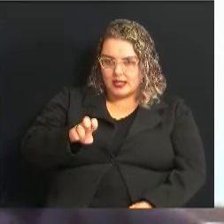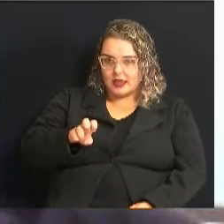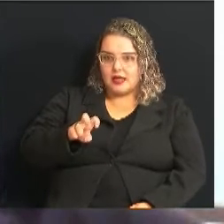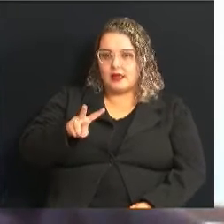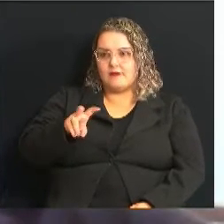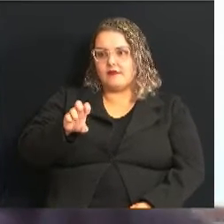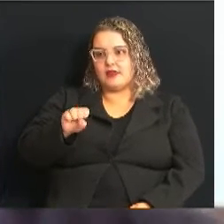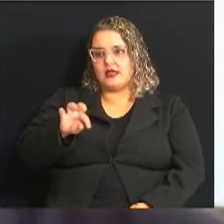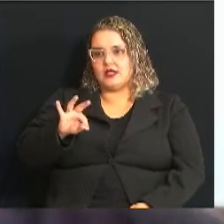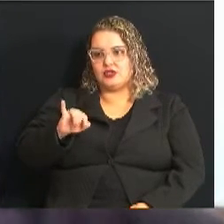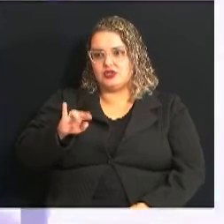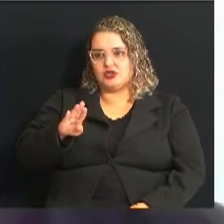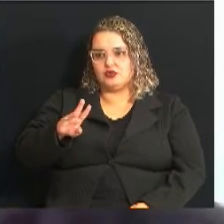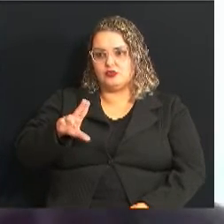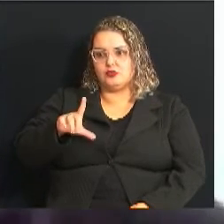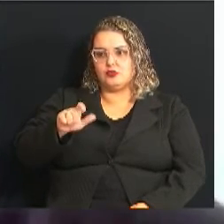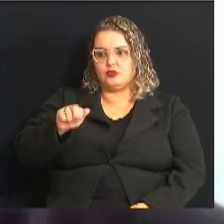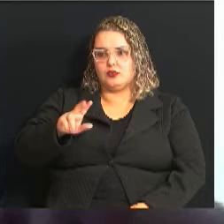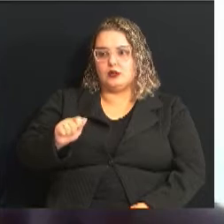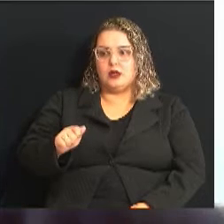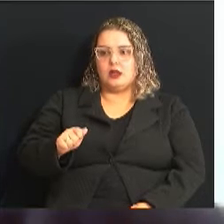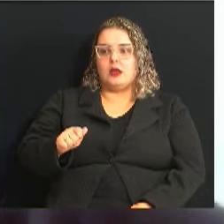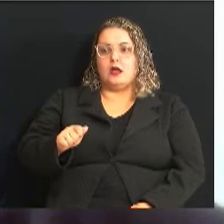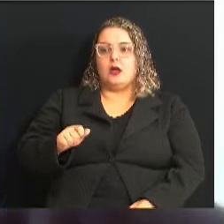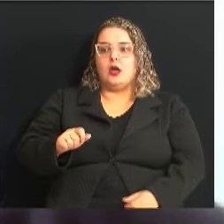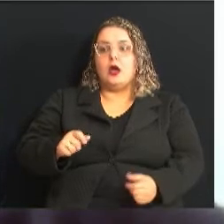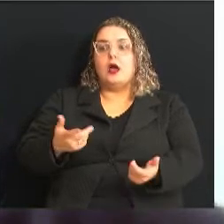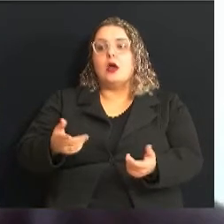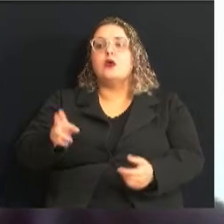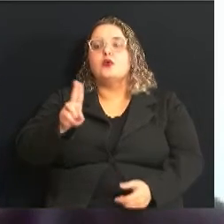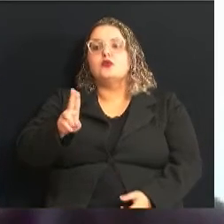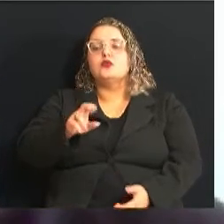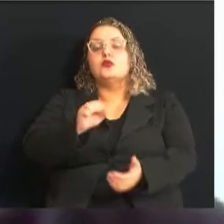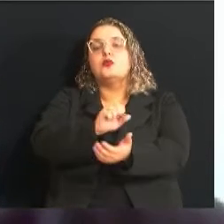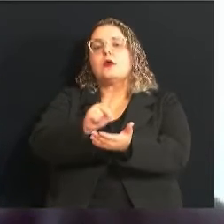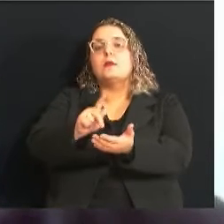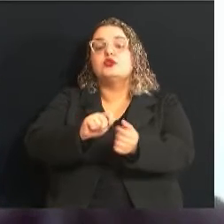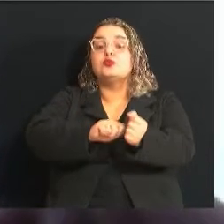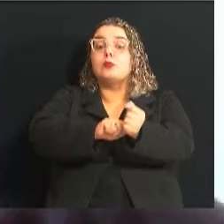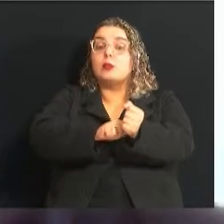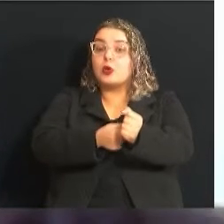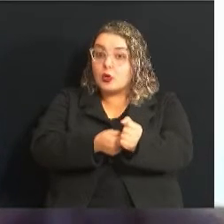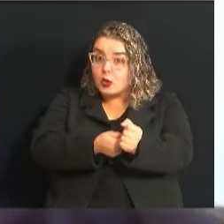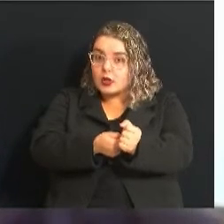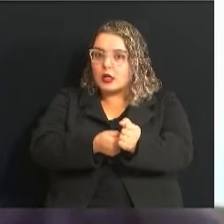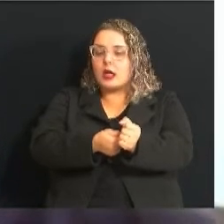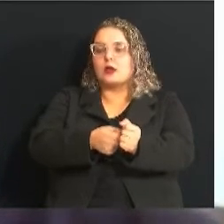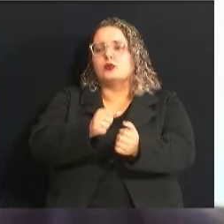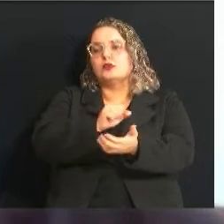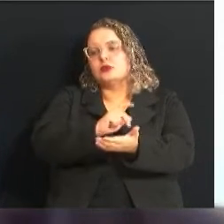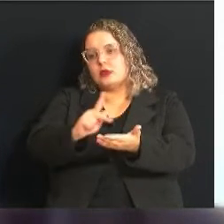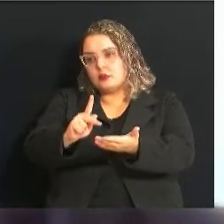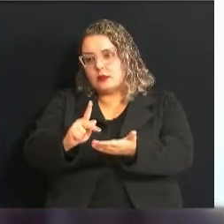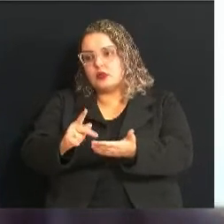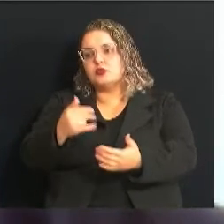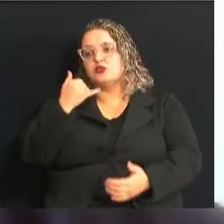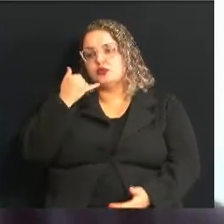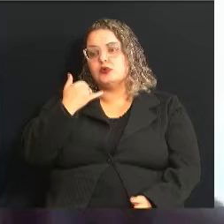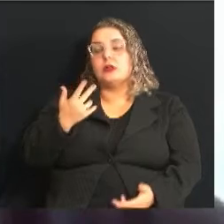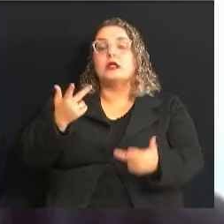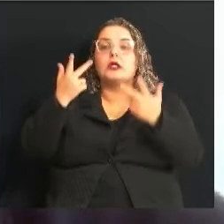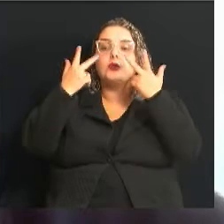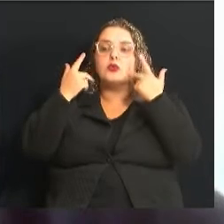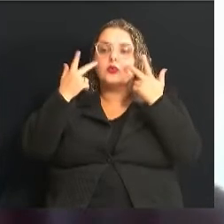utilizar aplicativos de bloqueio dos aplicativos nos celulares. O que isso significa? Ele vai bloquear os aplicativos que geralmente